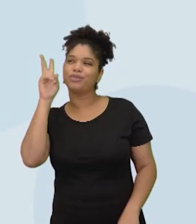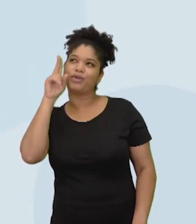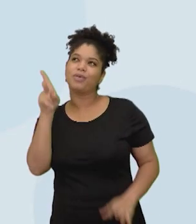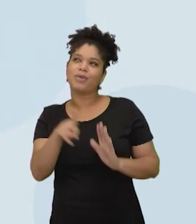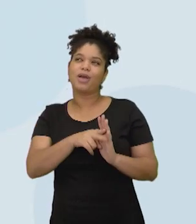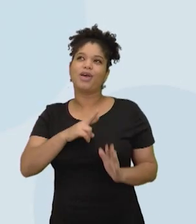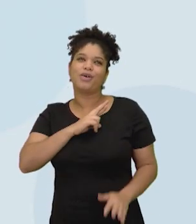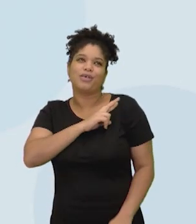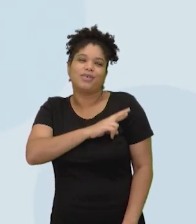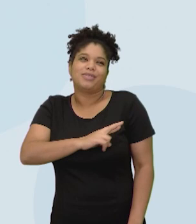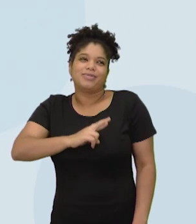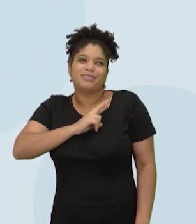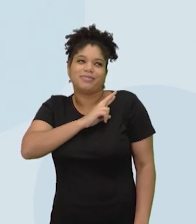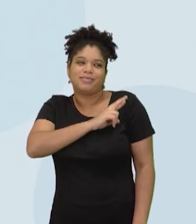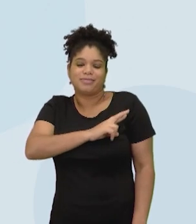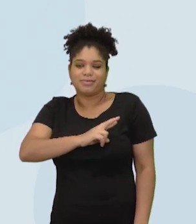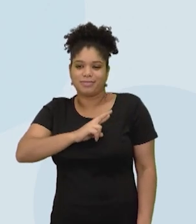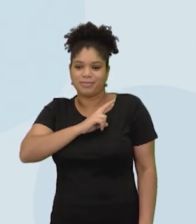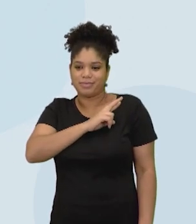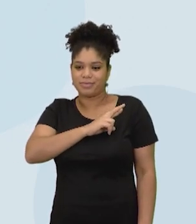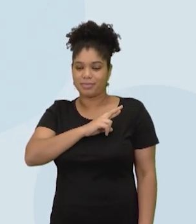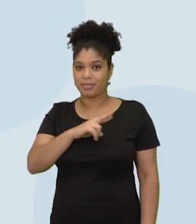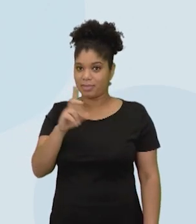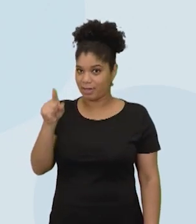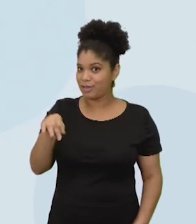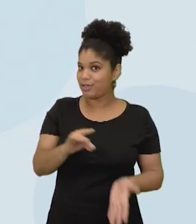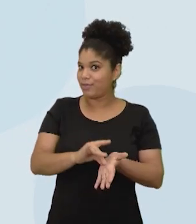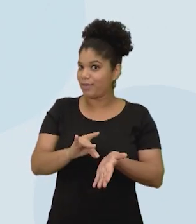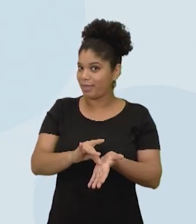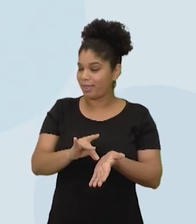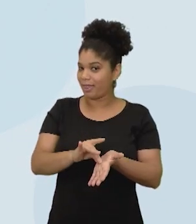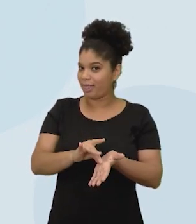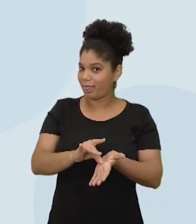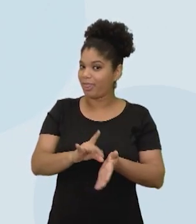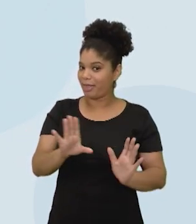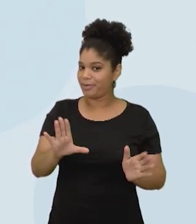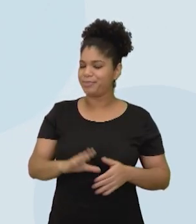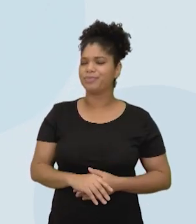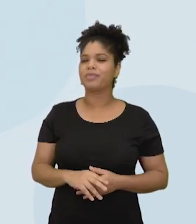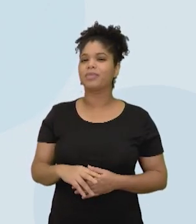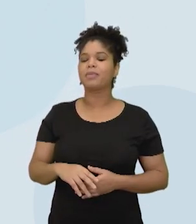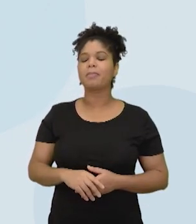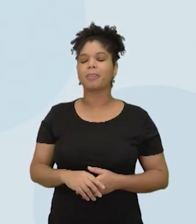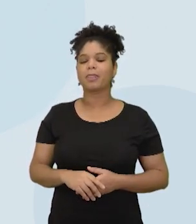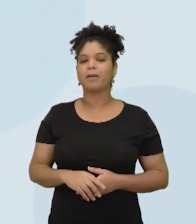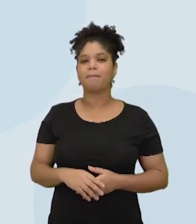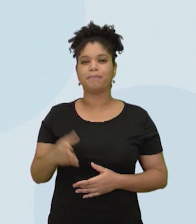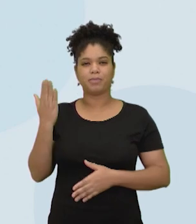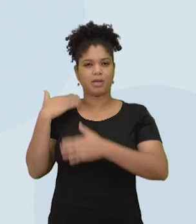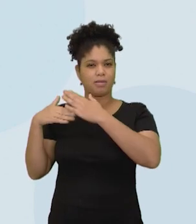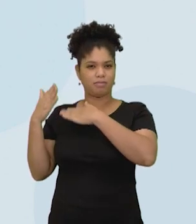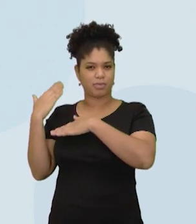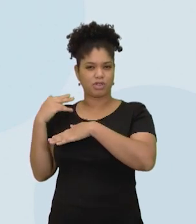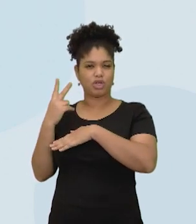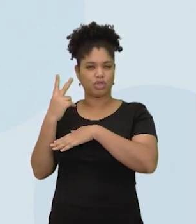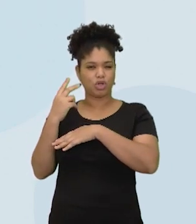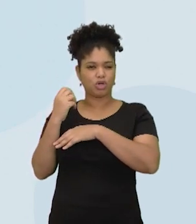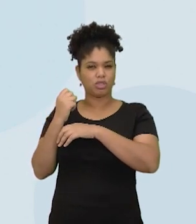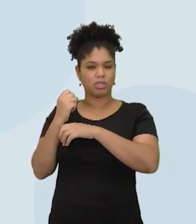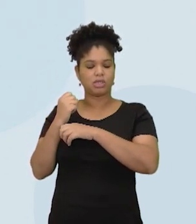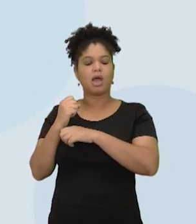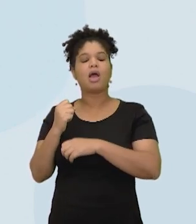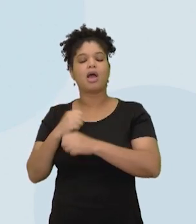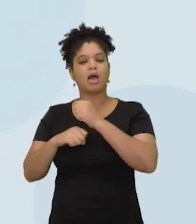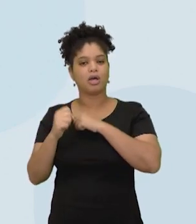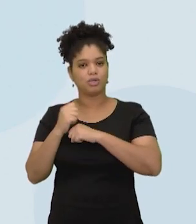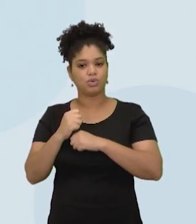Ou seja, é de verdade. É de verdade. É uma história e não um romance. É uma história, né? Há mais de 2 anos, seriam 6 horas da tarde. Dirigi-me